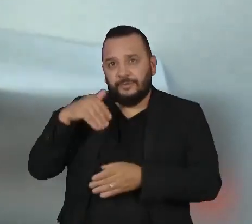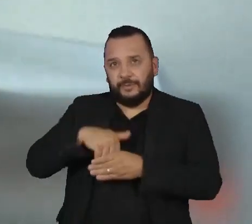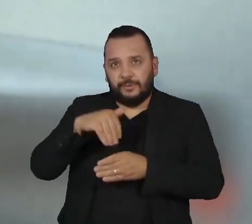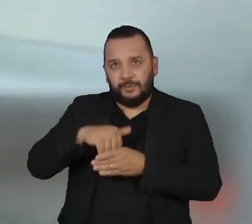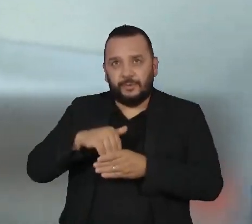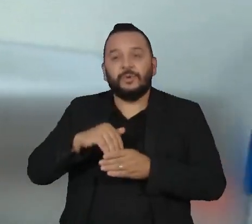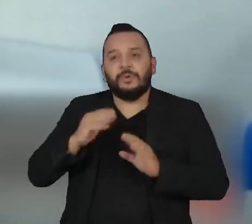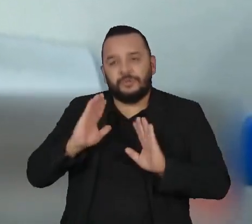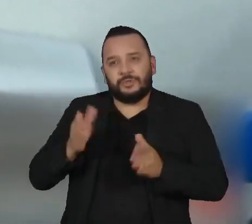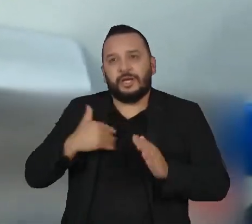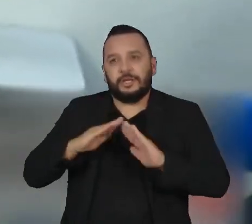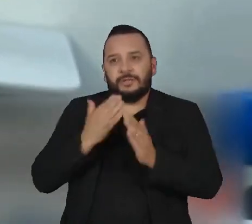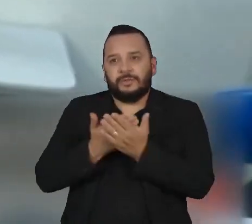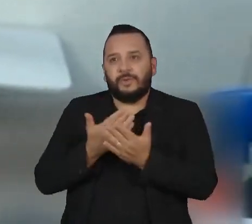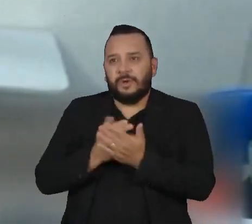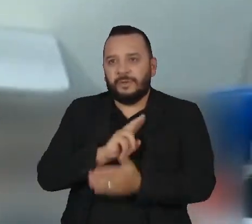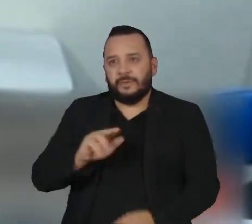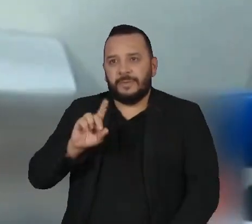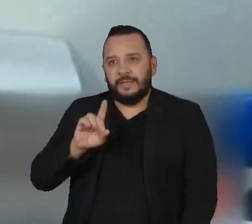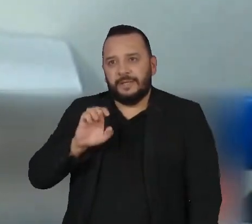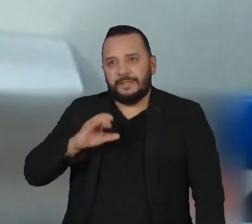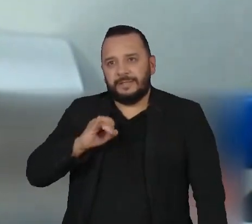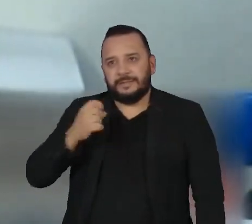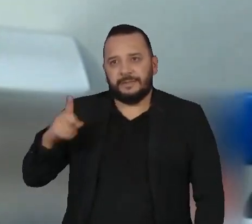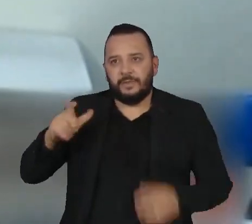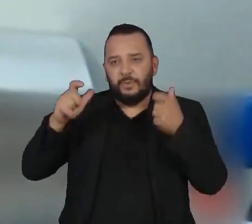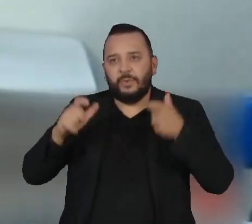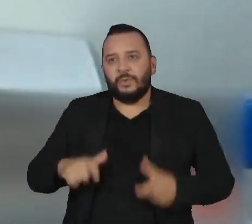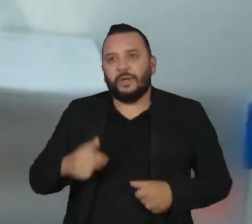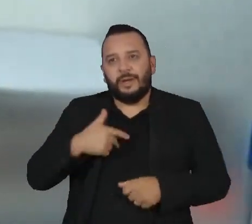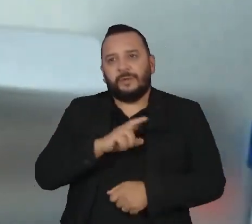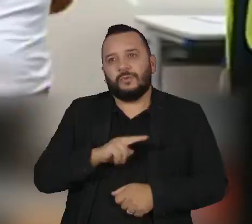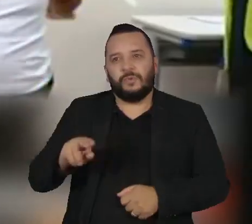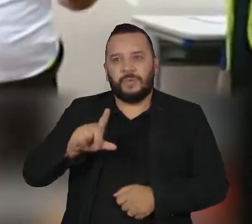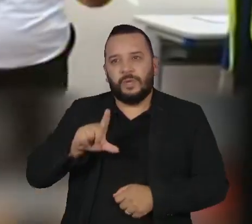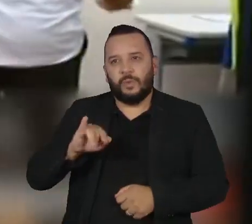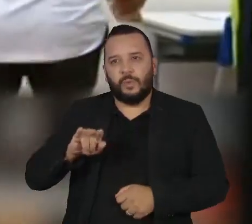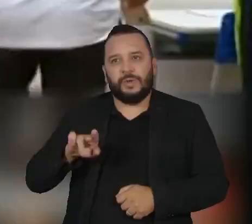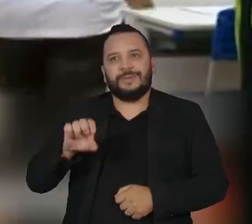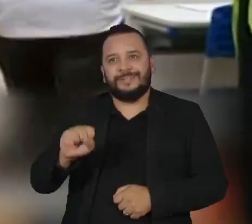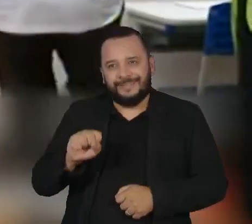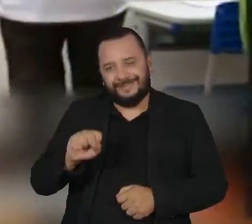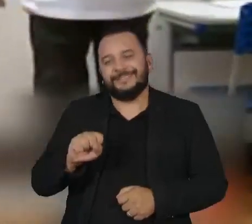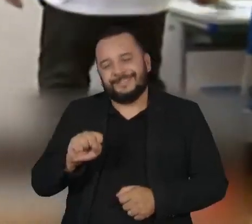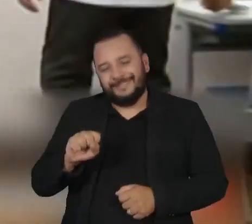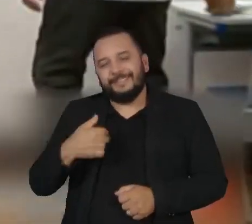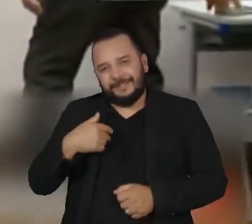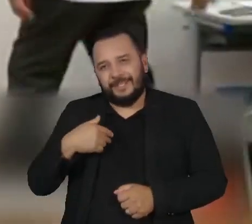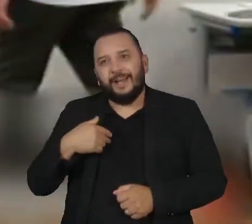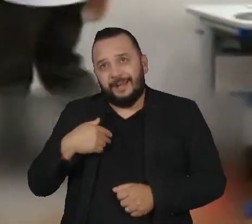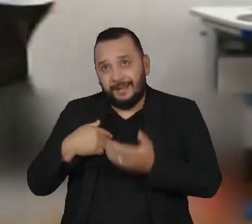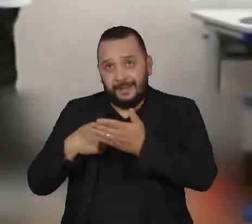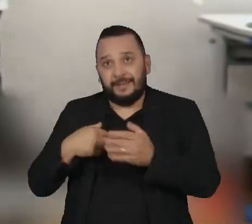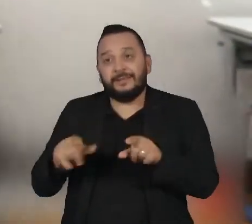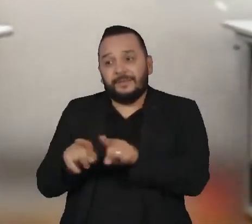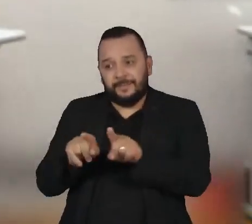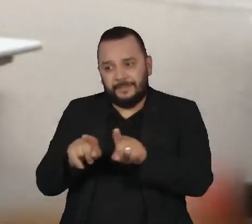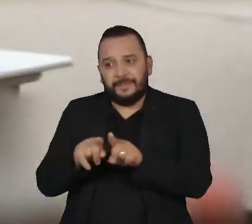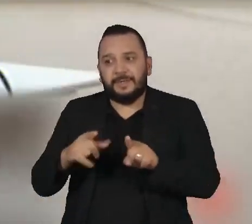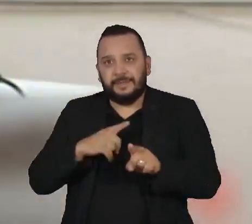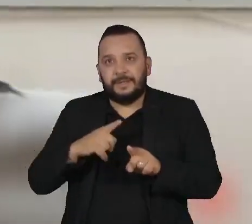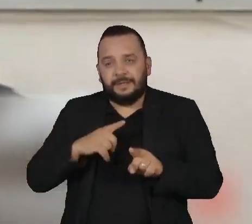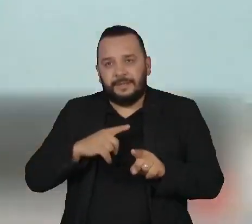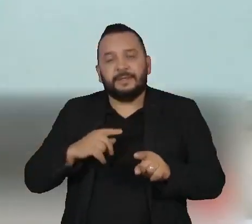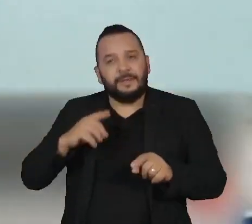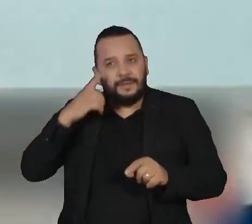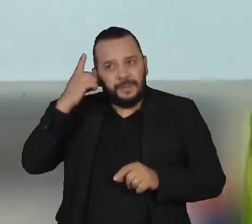Colégio Decisão que fica no bairro de Lourdes na região Centro Sul da cidade é o mesmo colégio em que votou seu adversário o